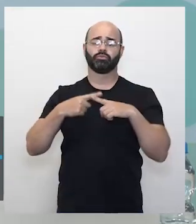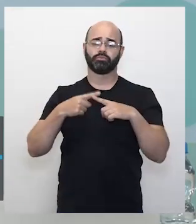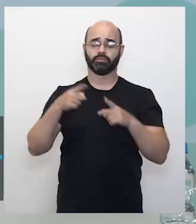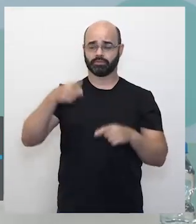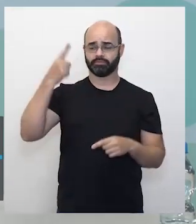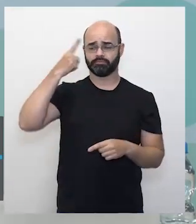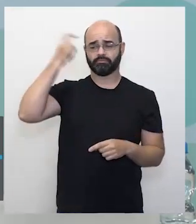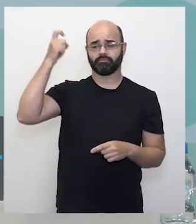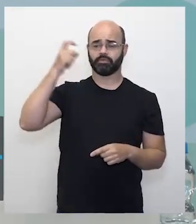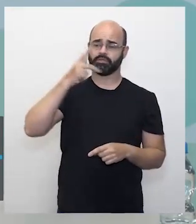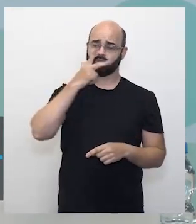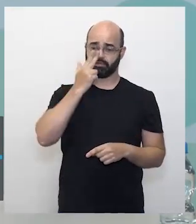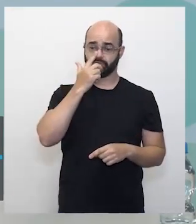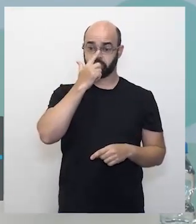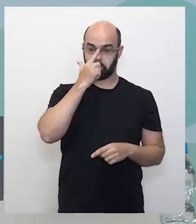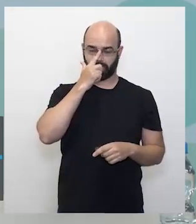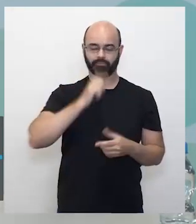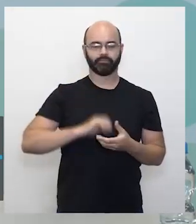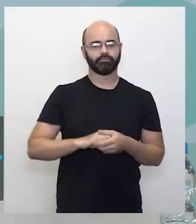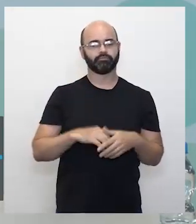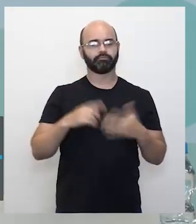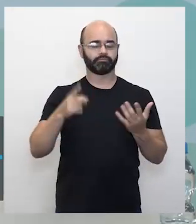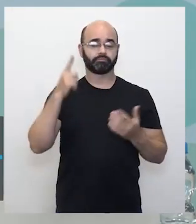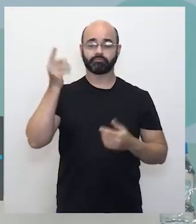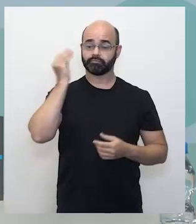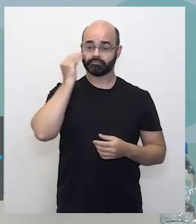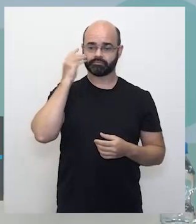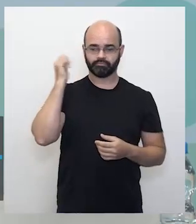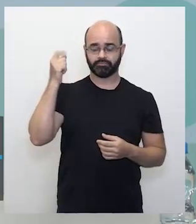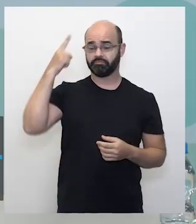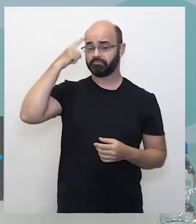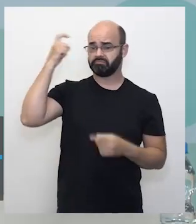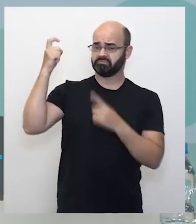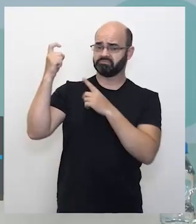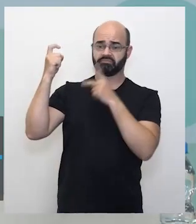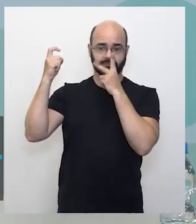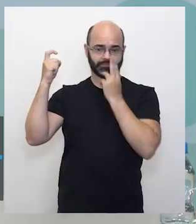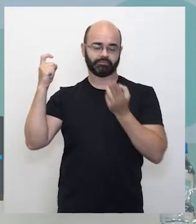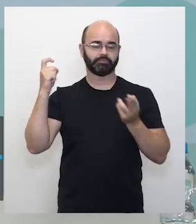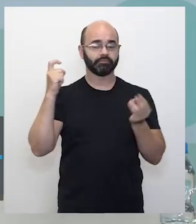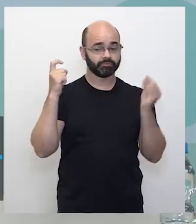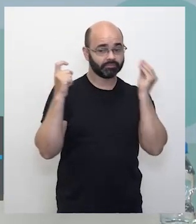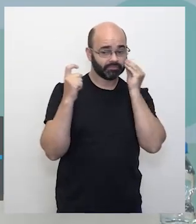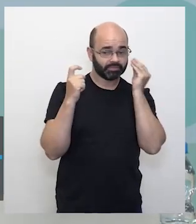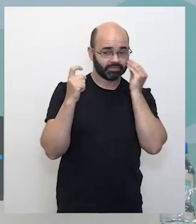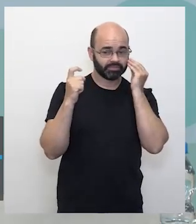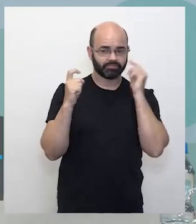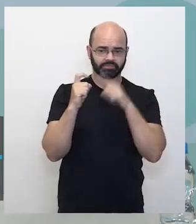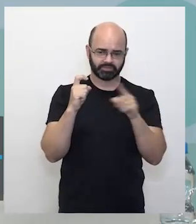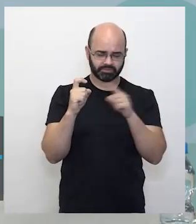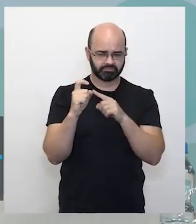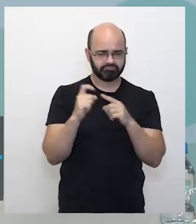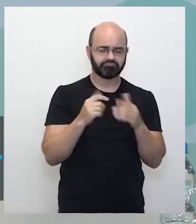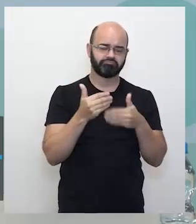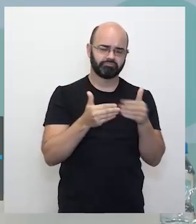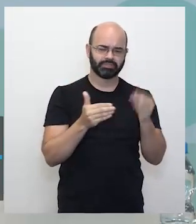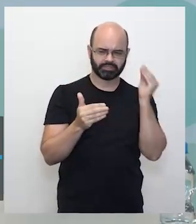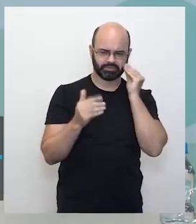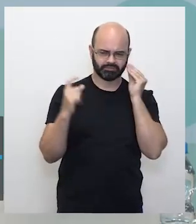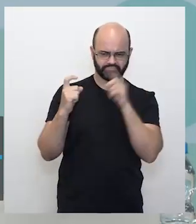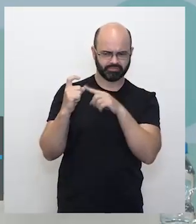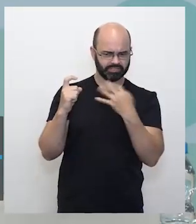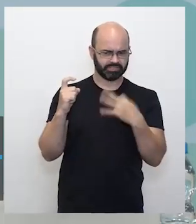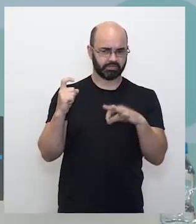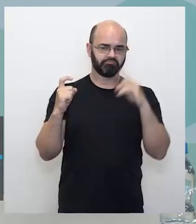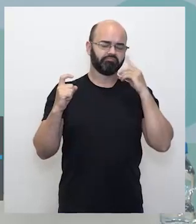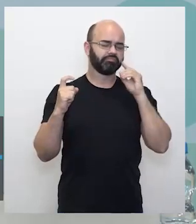hipótese. E dessa hipótese, você precisa testar, né? Então, justamente, você vai criar ali a sua hipótese e vai começar a experimentar, né?